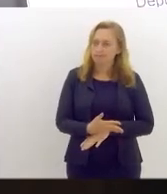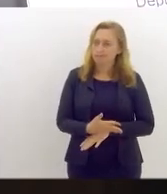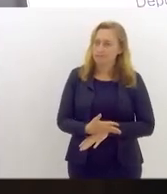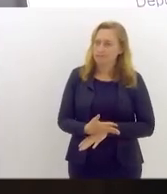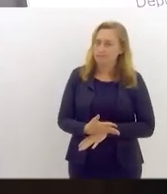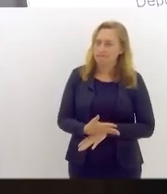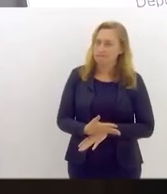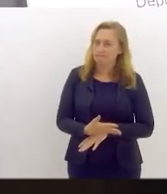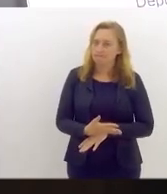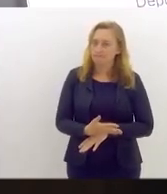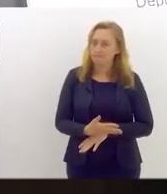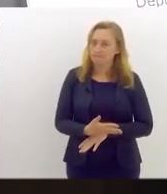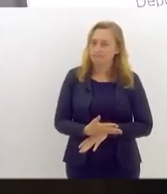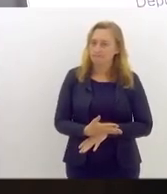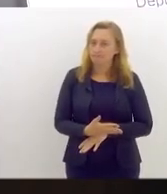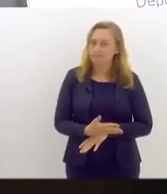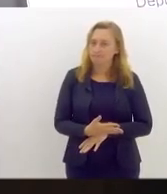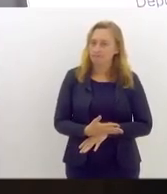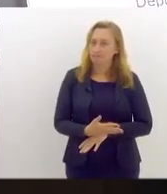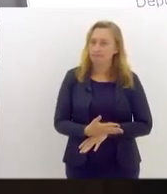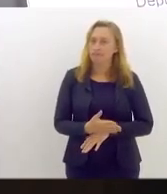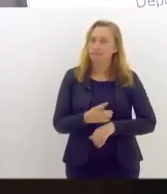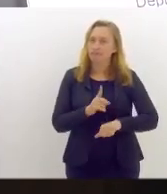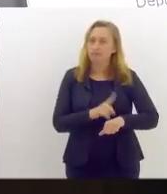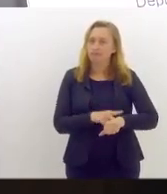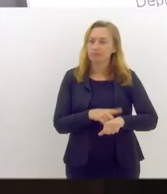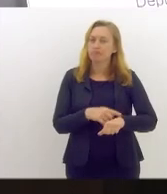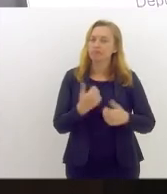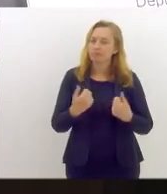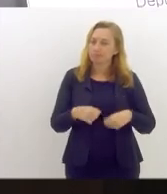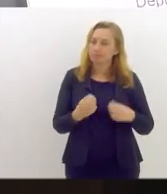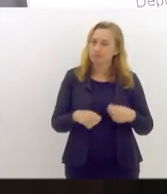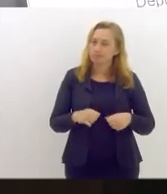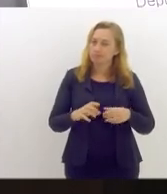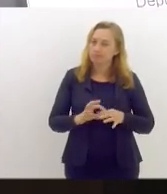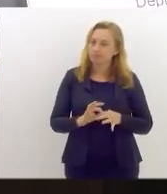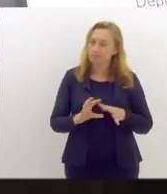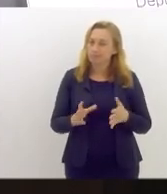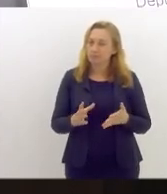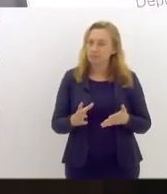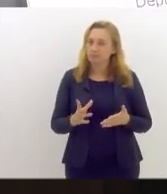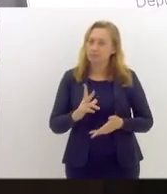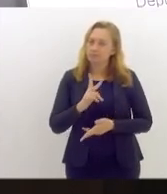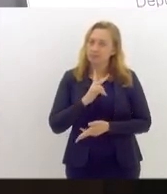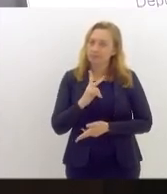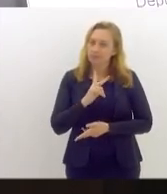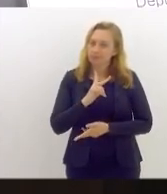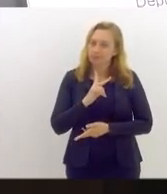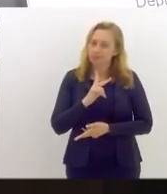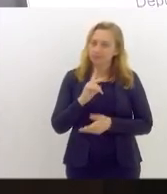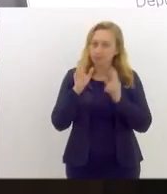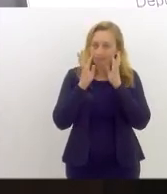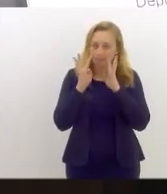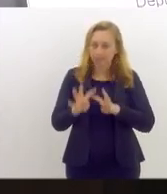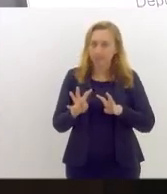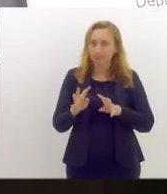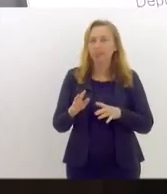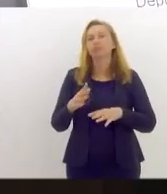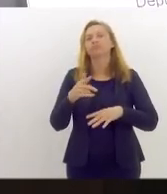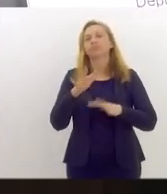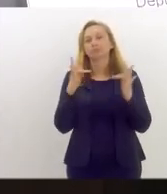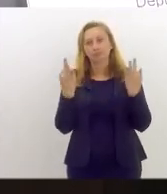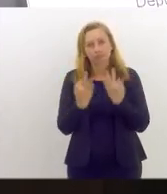ocupam nós sabemos que tem que abrir mão muita das vezes da vida particular da atenção de suas famílias